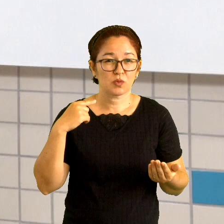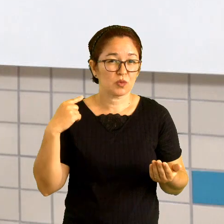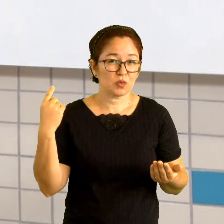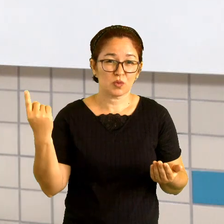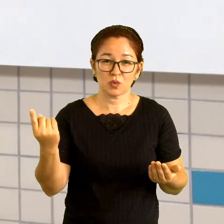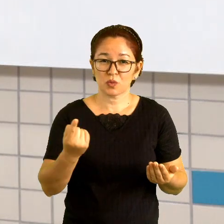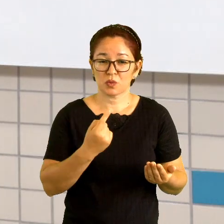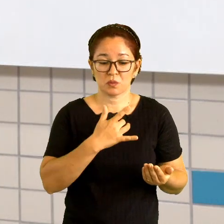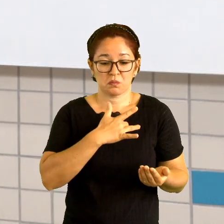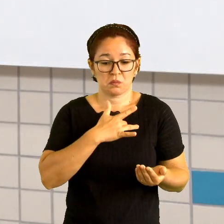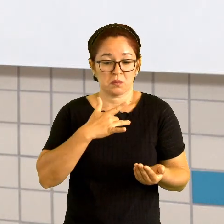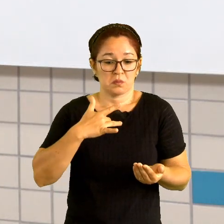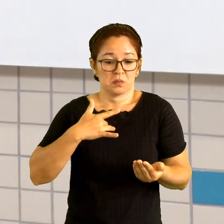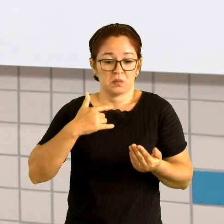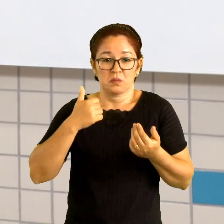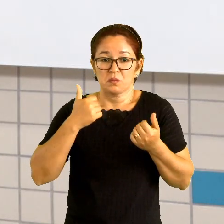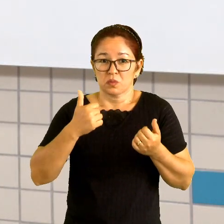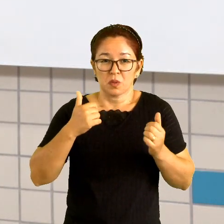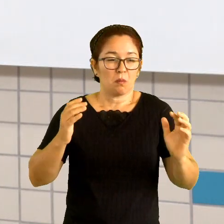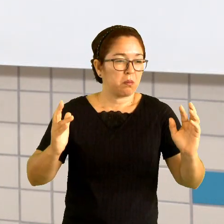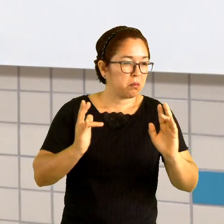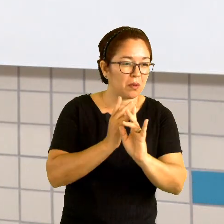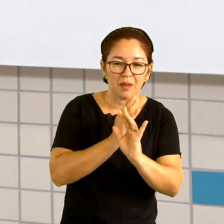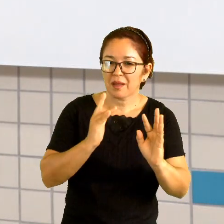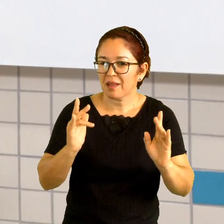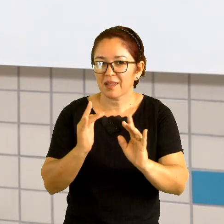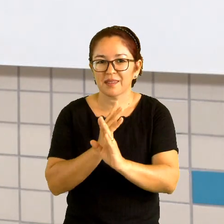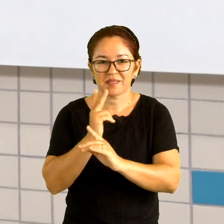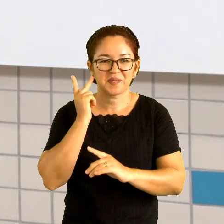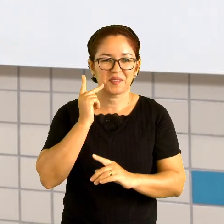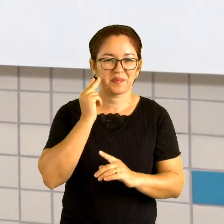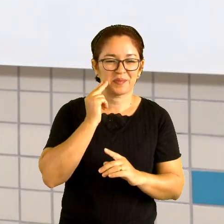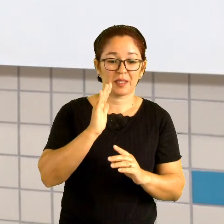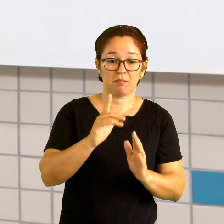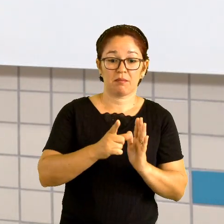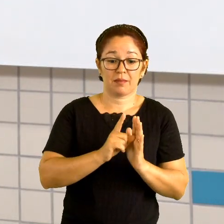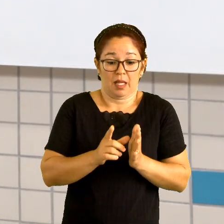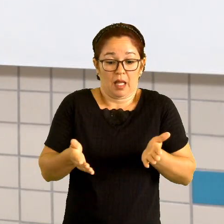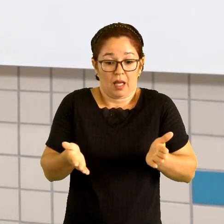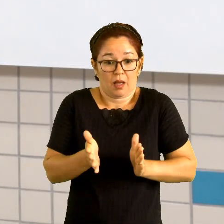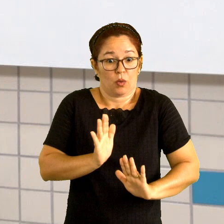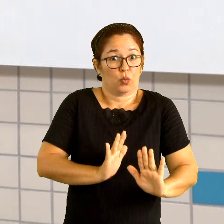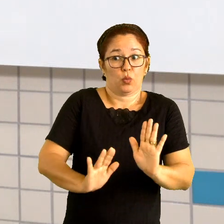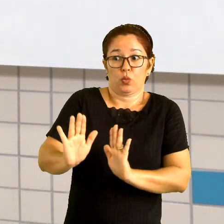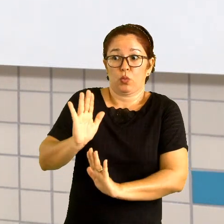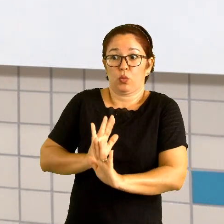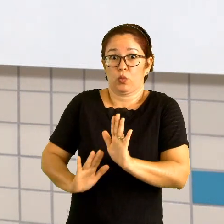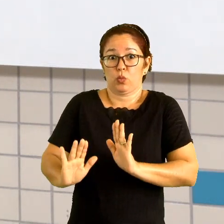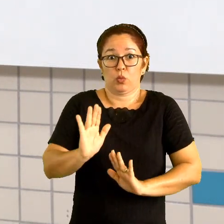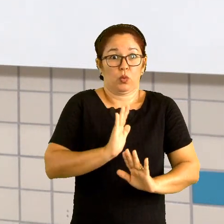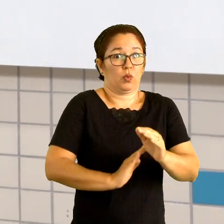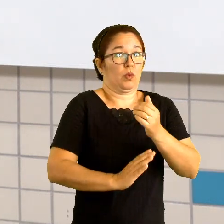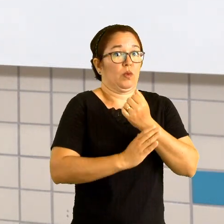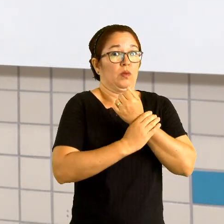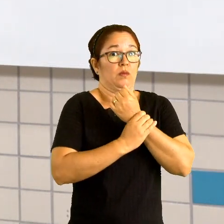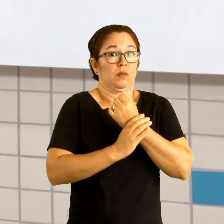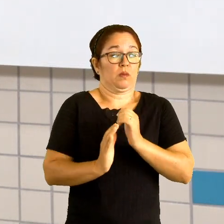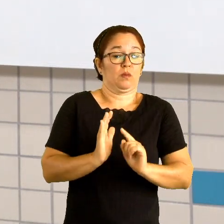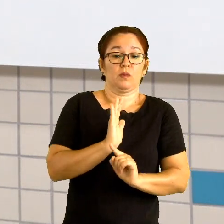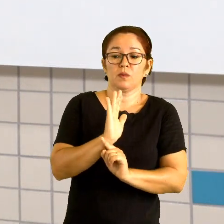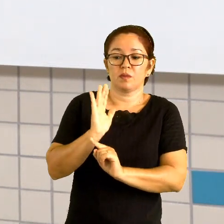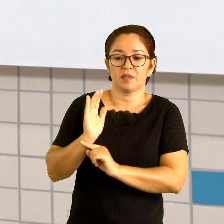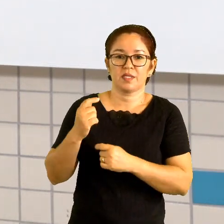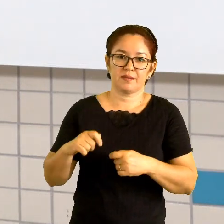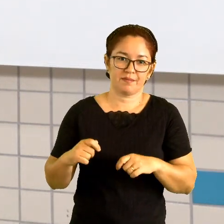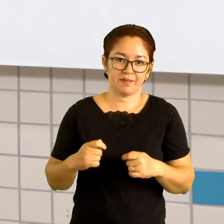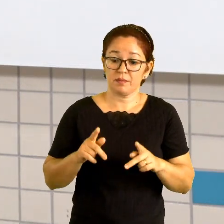a viver o nosso antigo normal. Enquanto isso, a gente tem que se cuidar, como nós estamos fazendo agora. Enquanto vocês